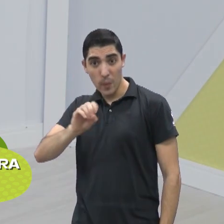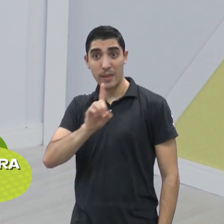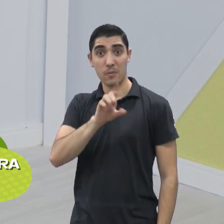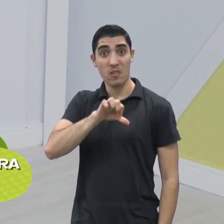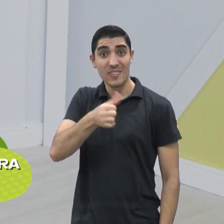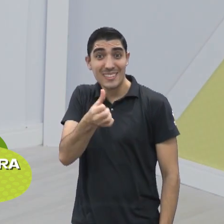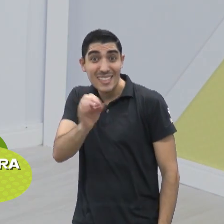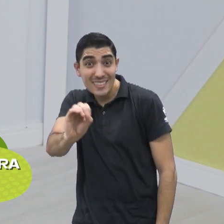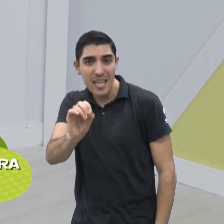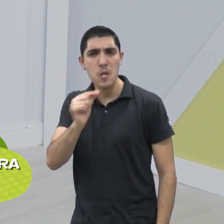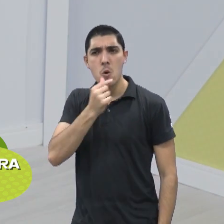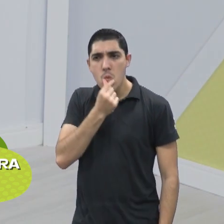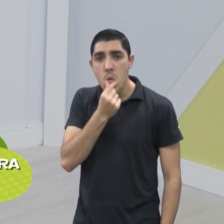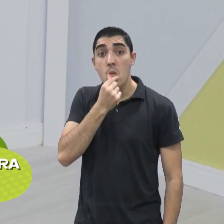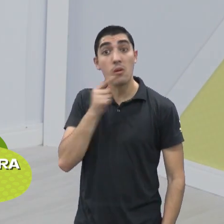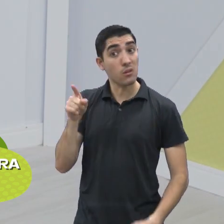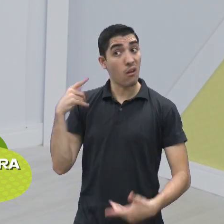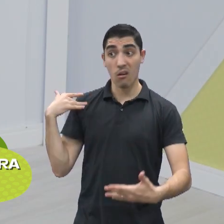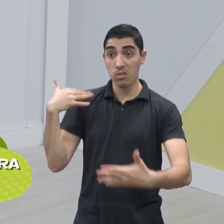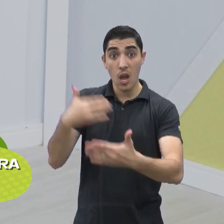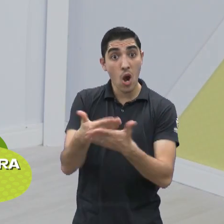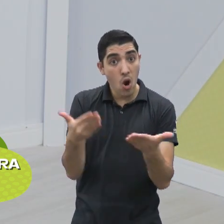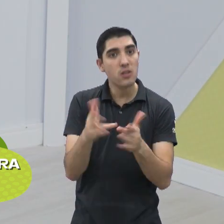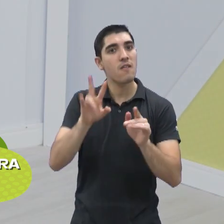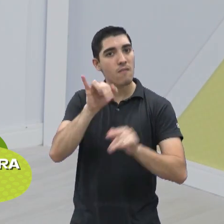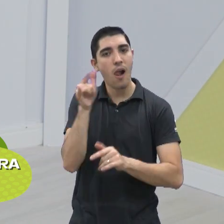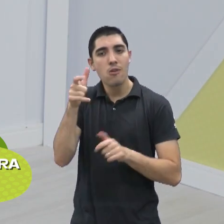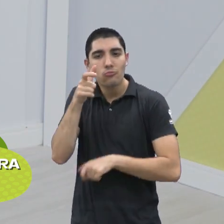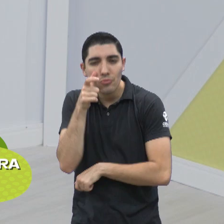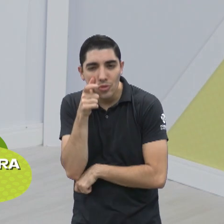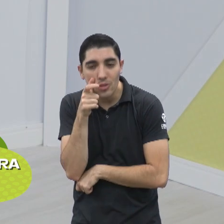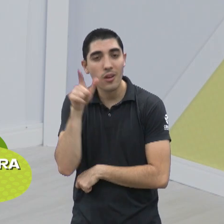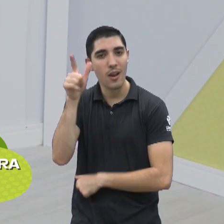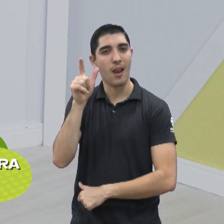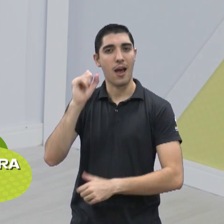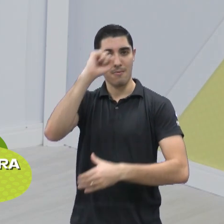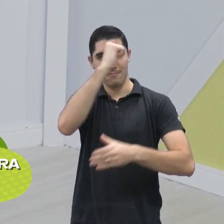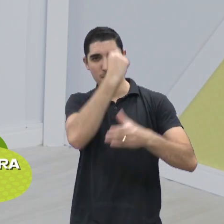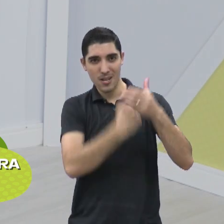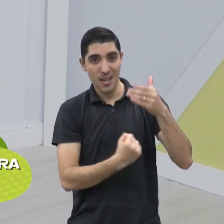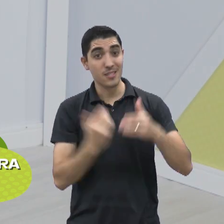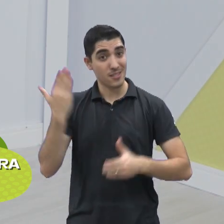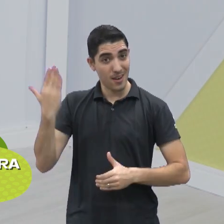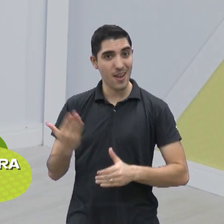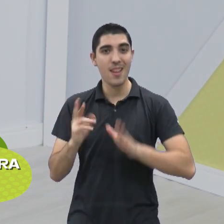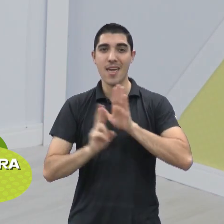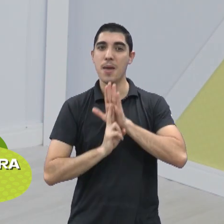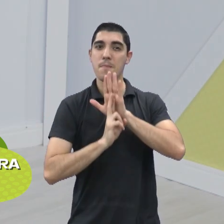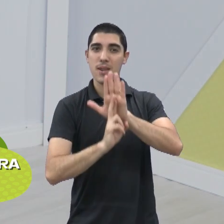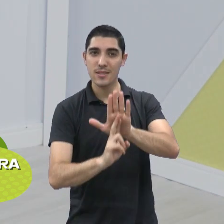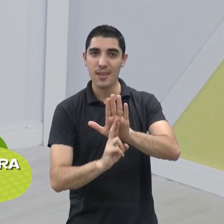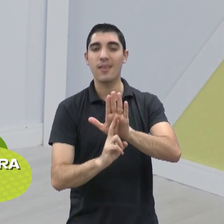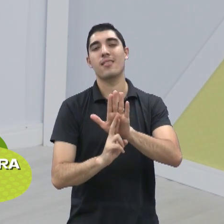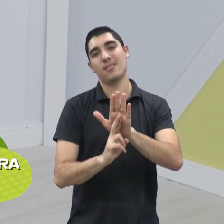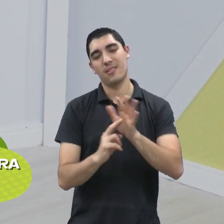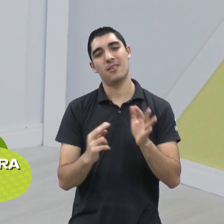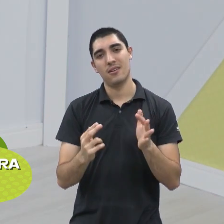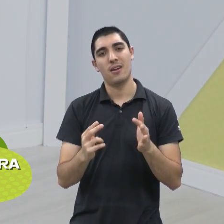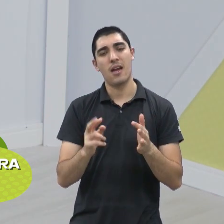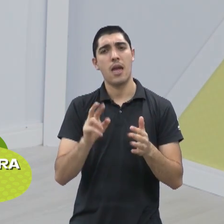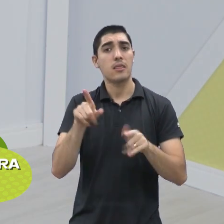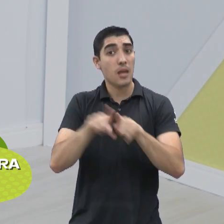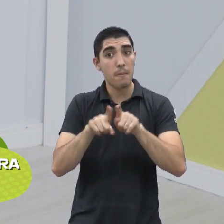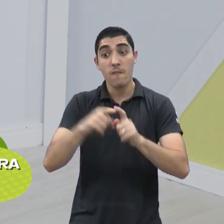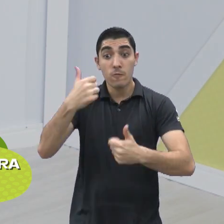acompanhou, ele continua, ele vai lá no basquete, ele continua indo lá no basquete como representante dos jogos de basquete, acompanha jogos de futebol também, ali é